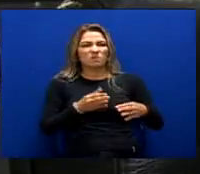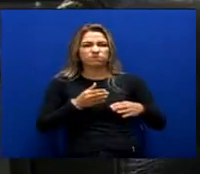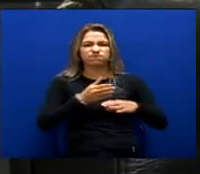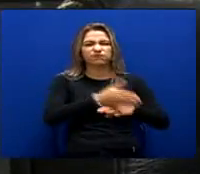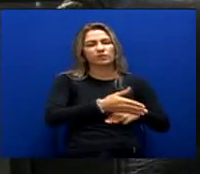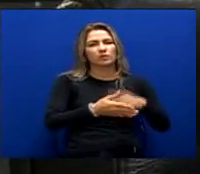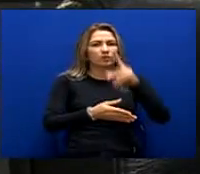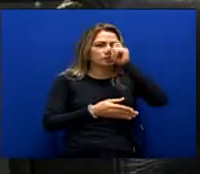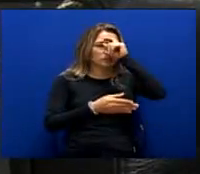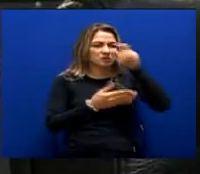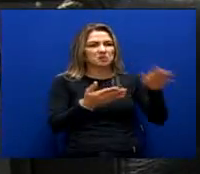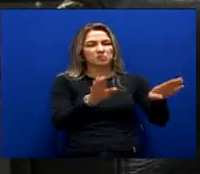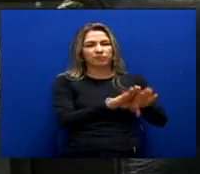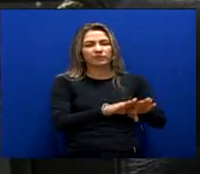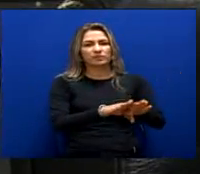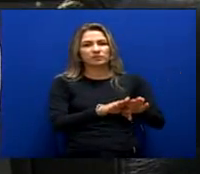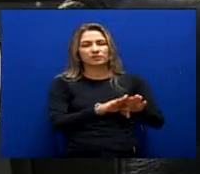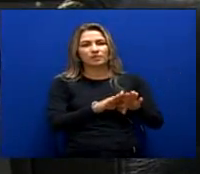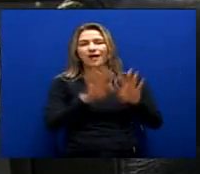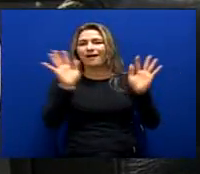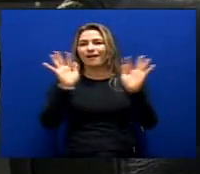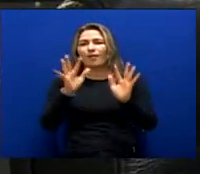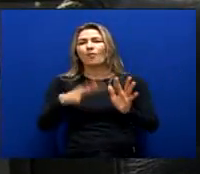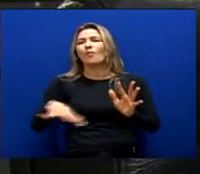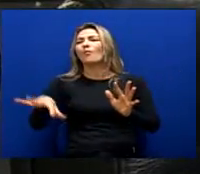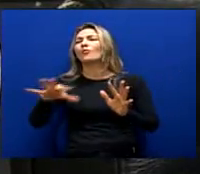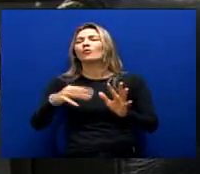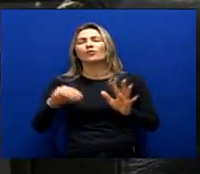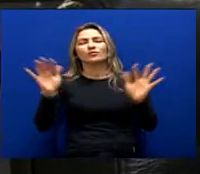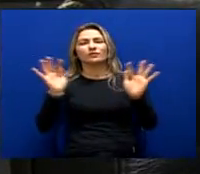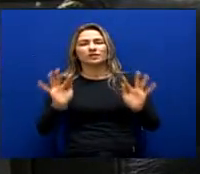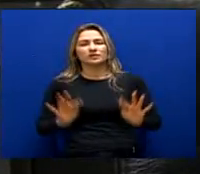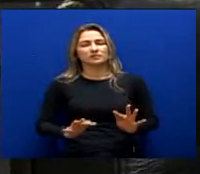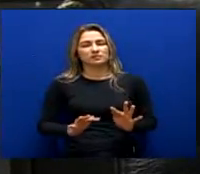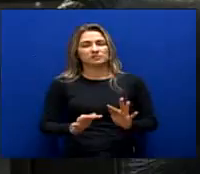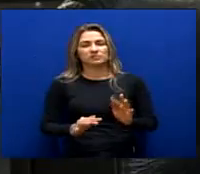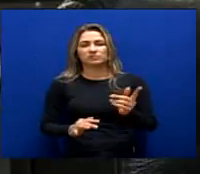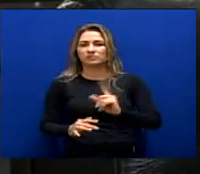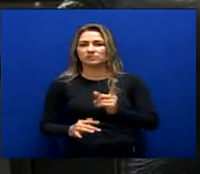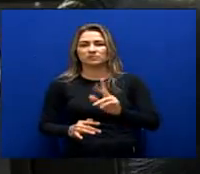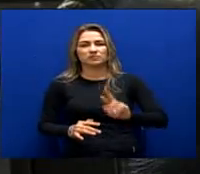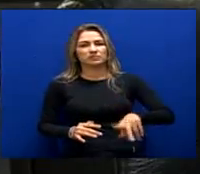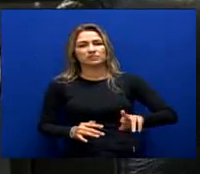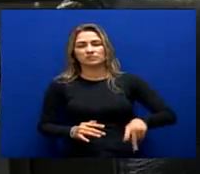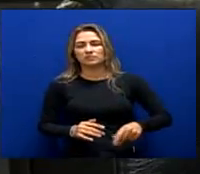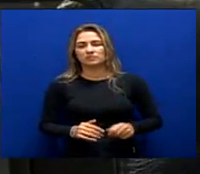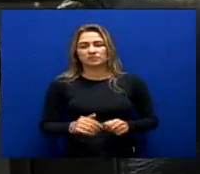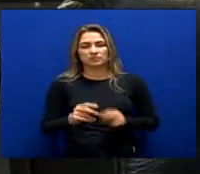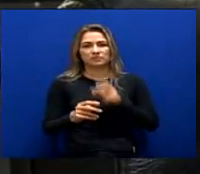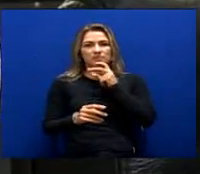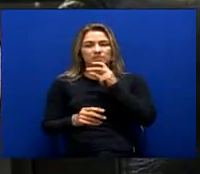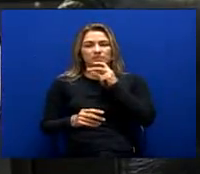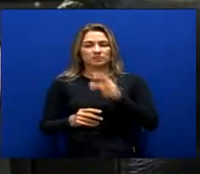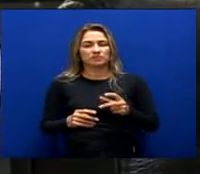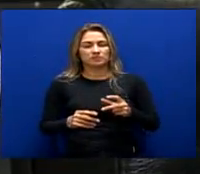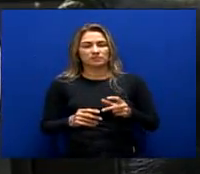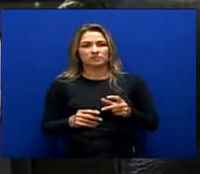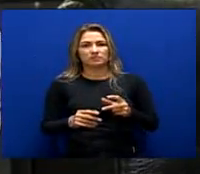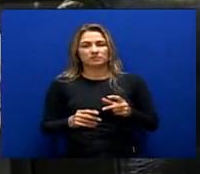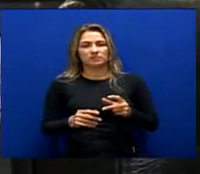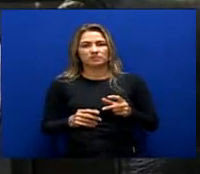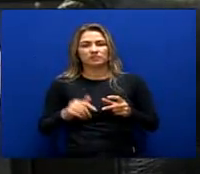de muita gente isso é uma responsabilidade acho que a gente precisa lembrar que sorocaba foi o maior